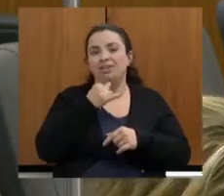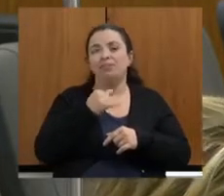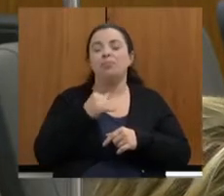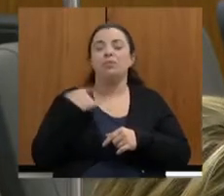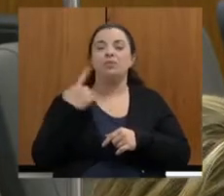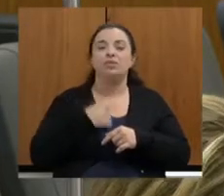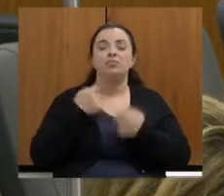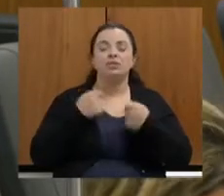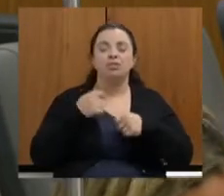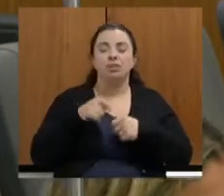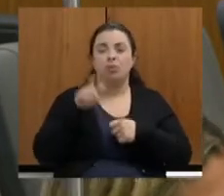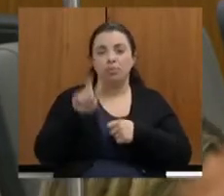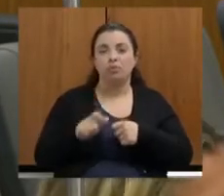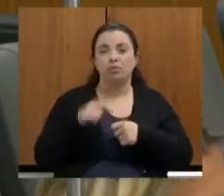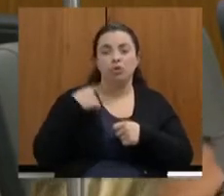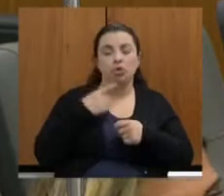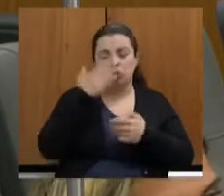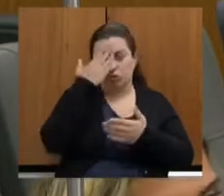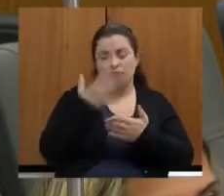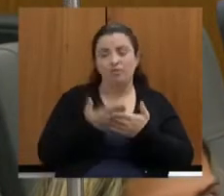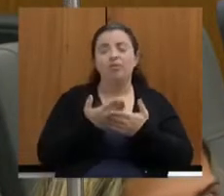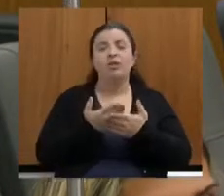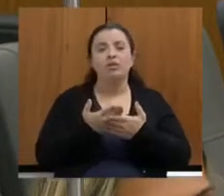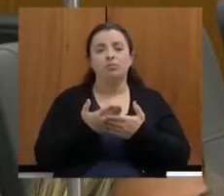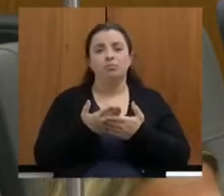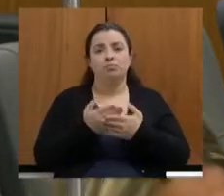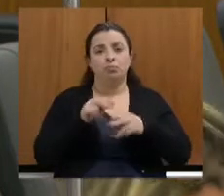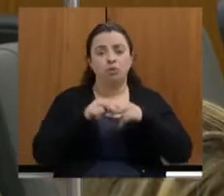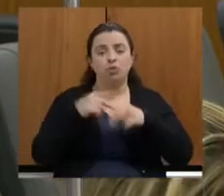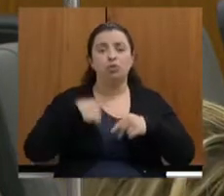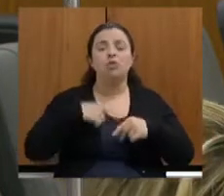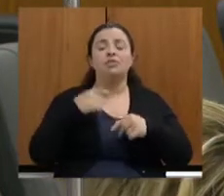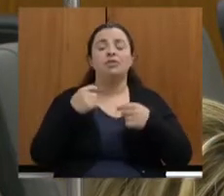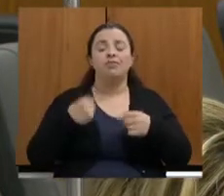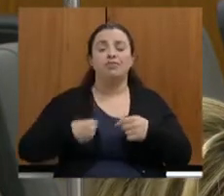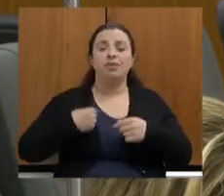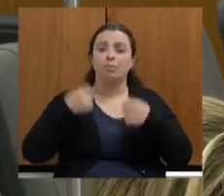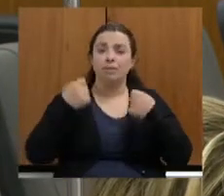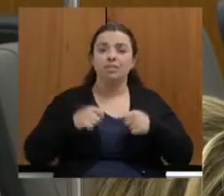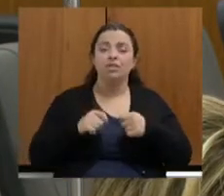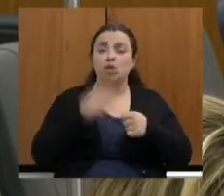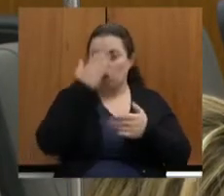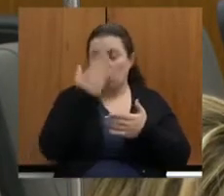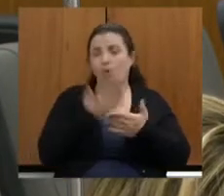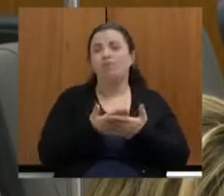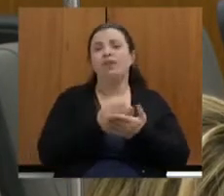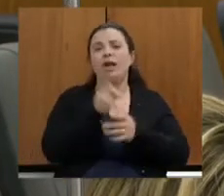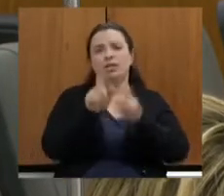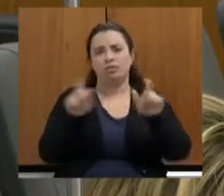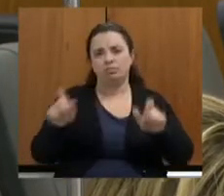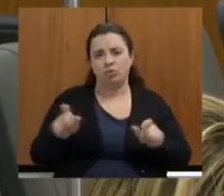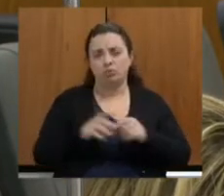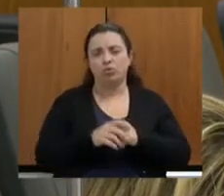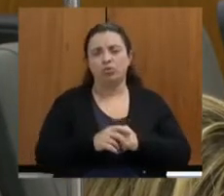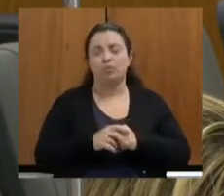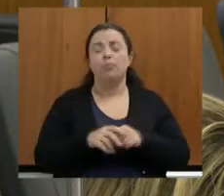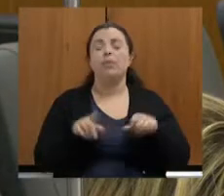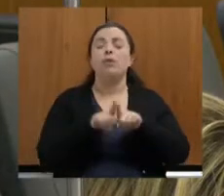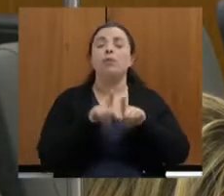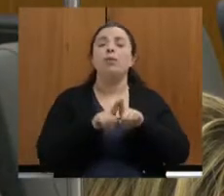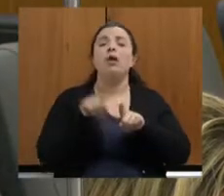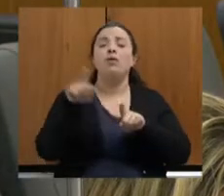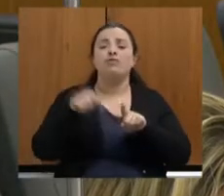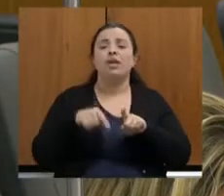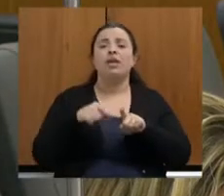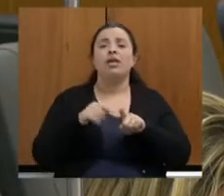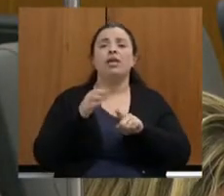confia porque a nossa vida ela tem que viver de confiança Oi e ele vem trazer aqui também para Assembleia